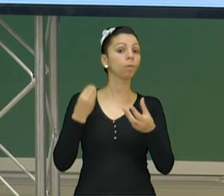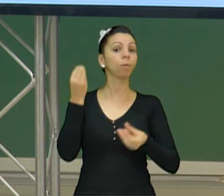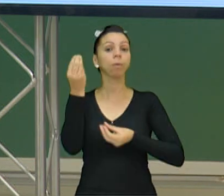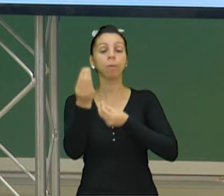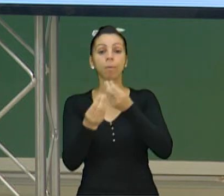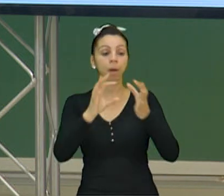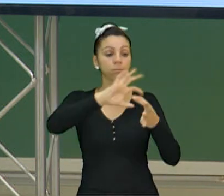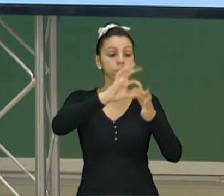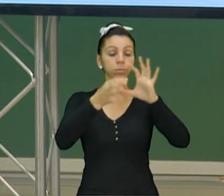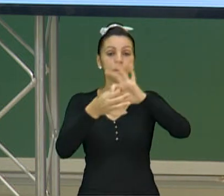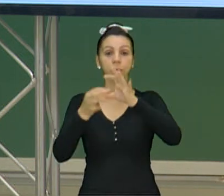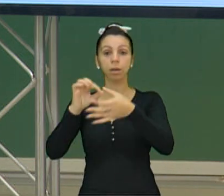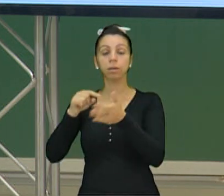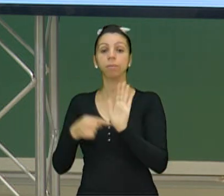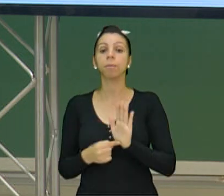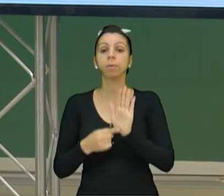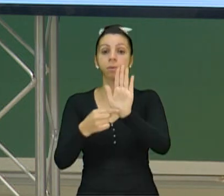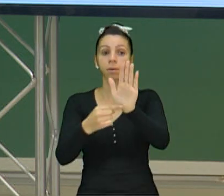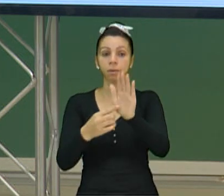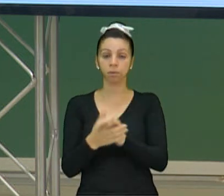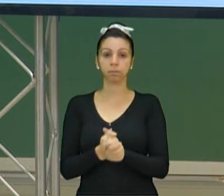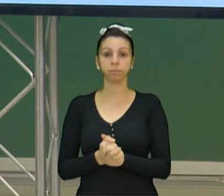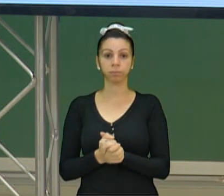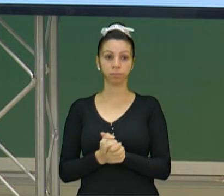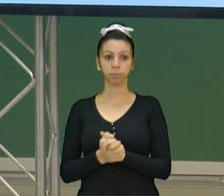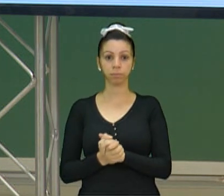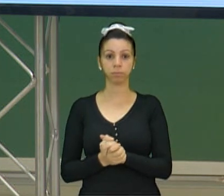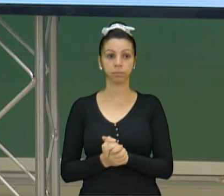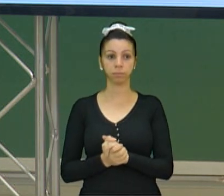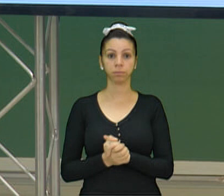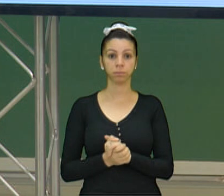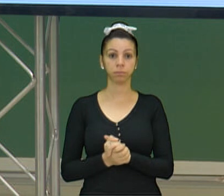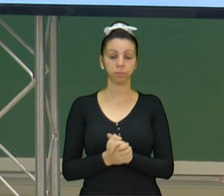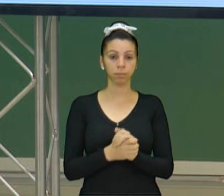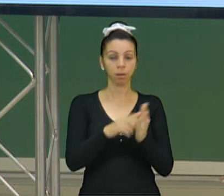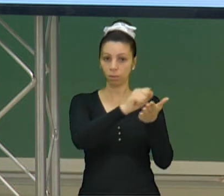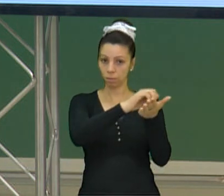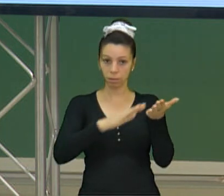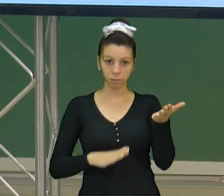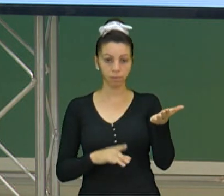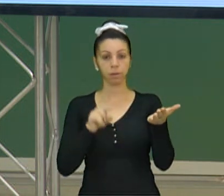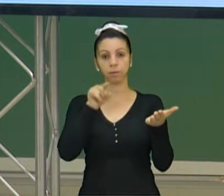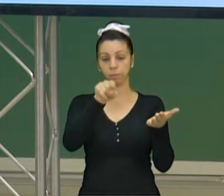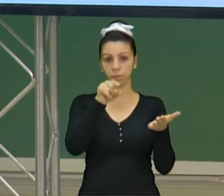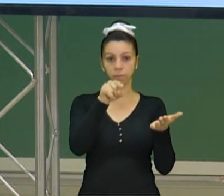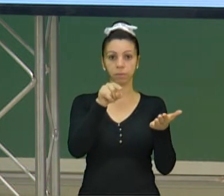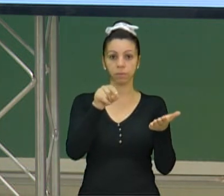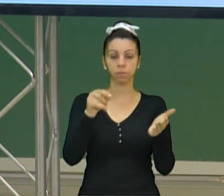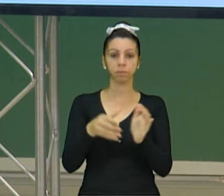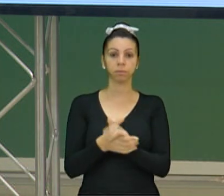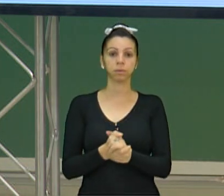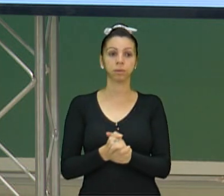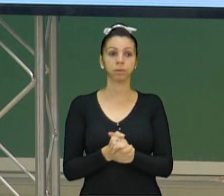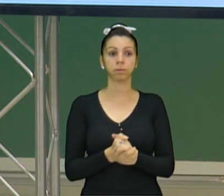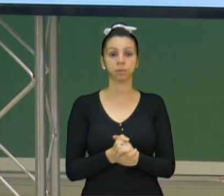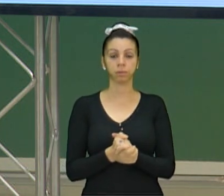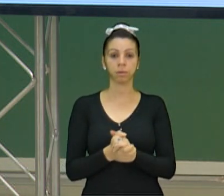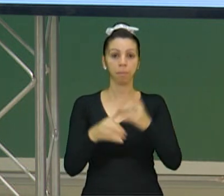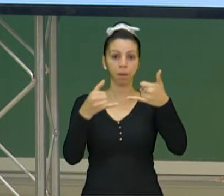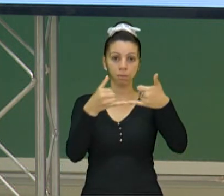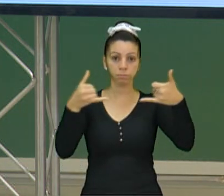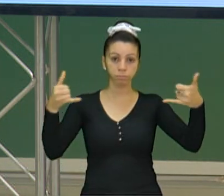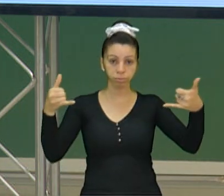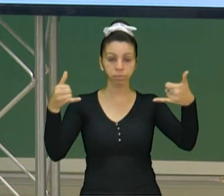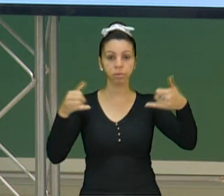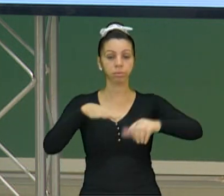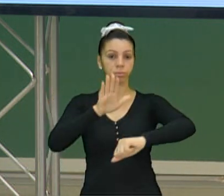eram transmitidos. Sendo assim, vamos fazer alguns exercícios aqui também sobre a nossa timeline, sobre a